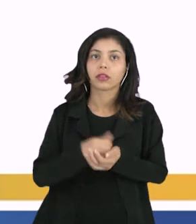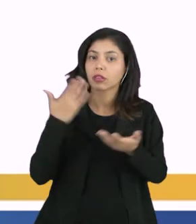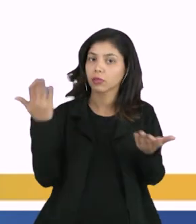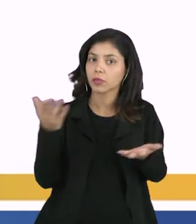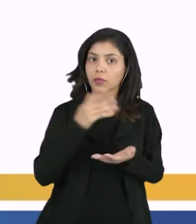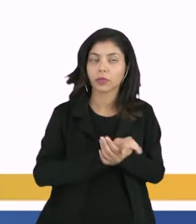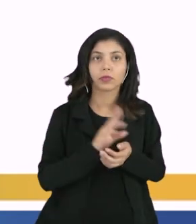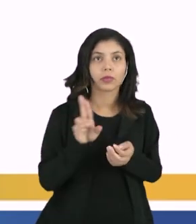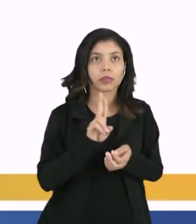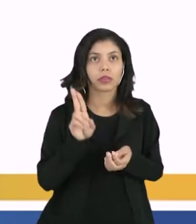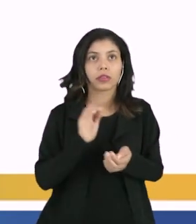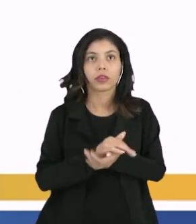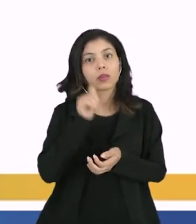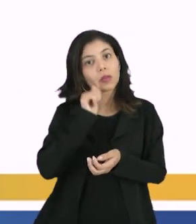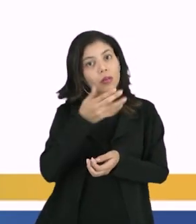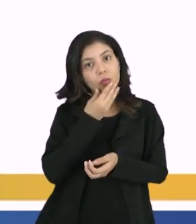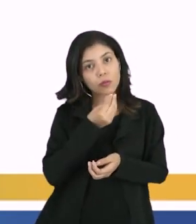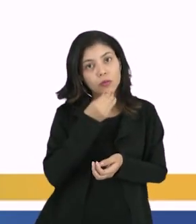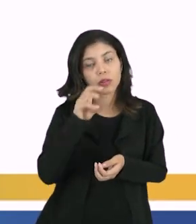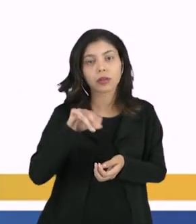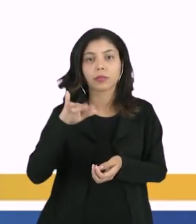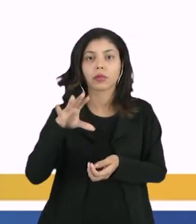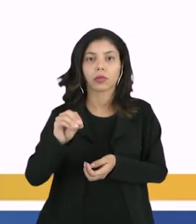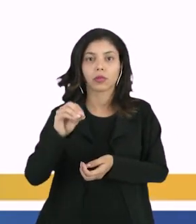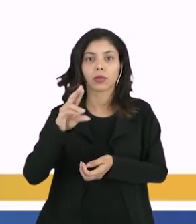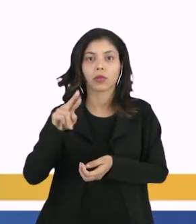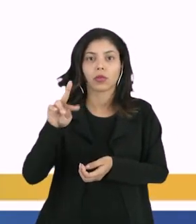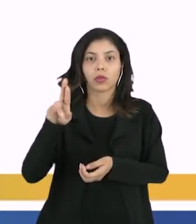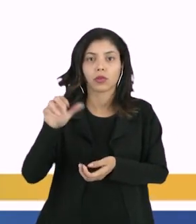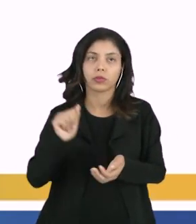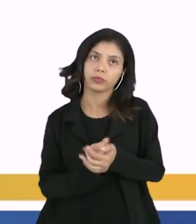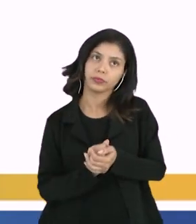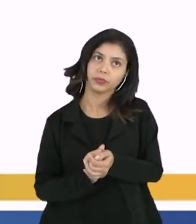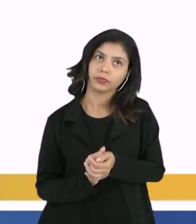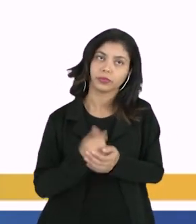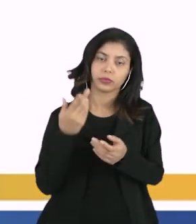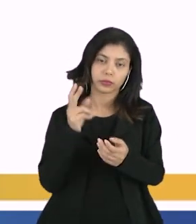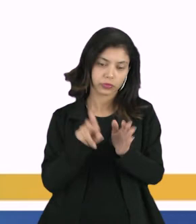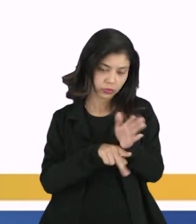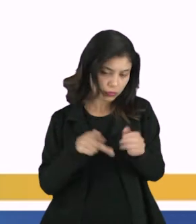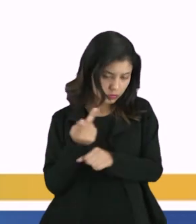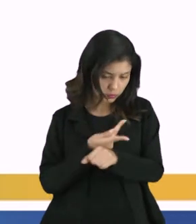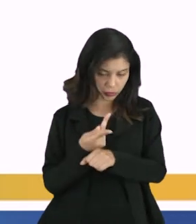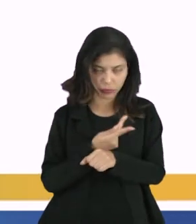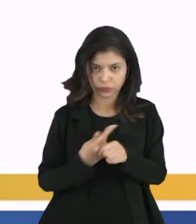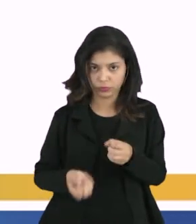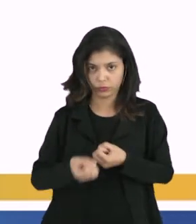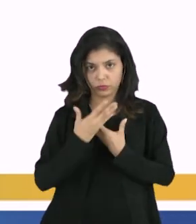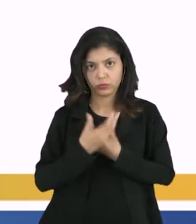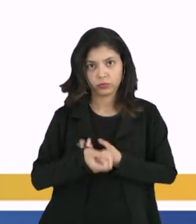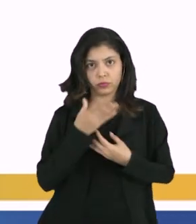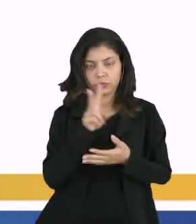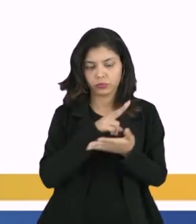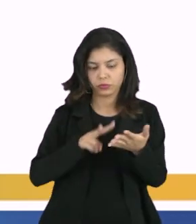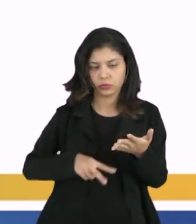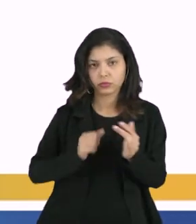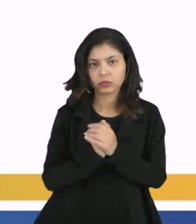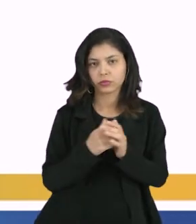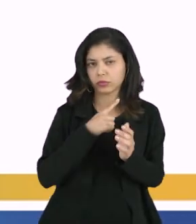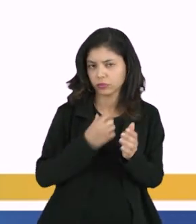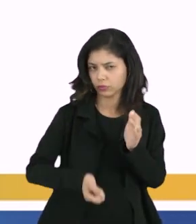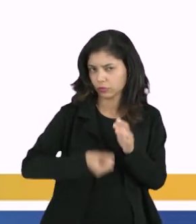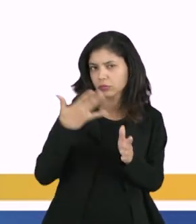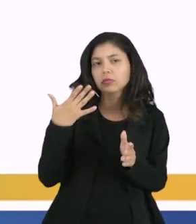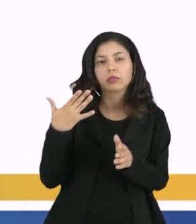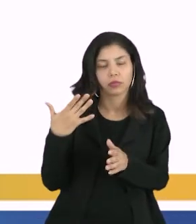Apesar do nome, gente, não é uma mulher, é um homem. Então, se vocês buscarem as obras, ler os poemas, ele cria muito palavras,